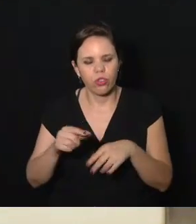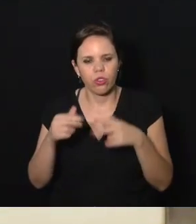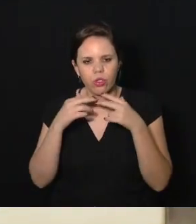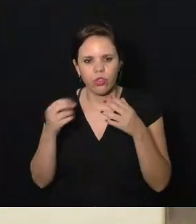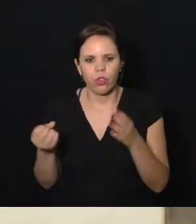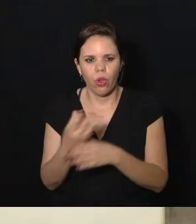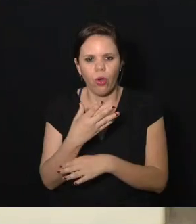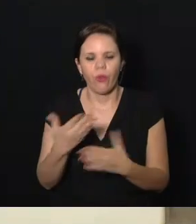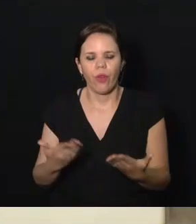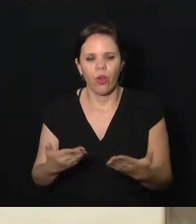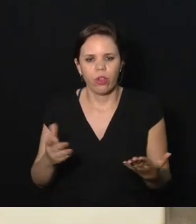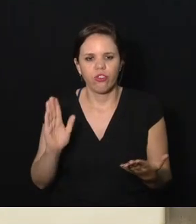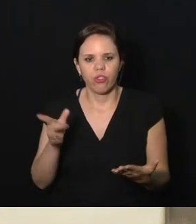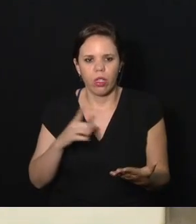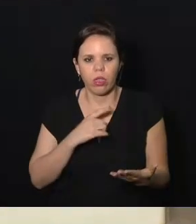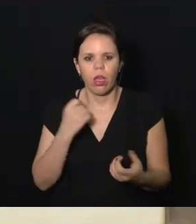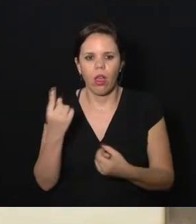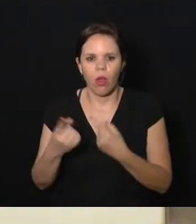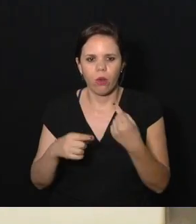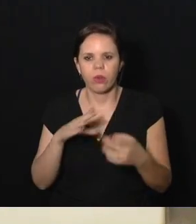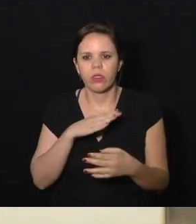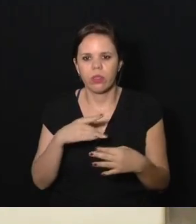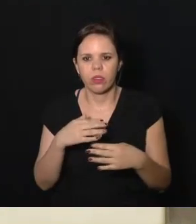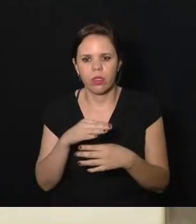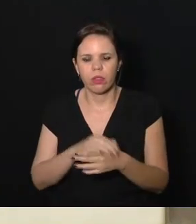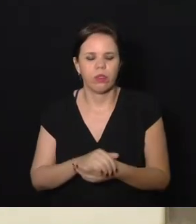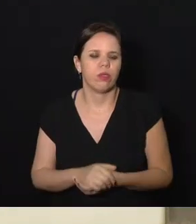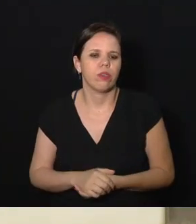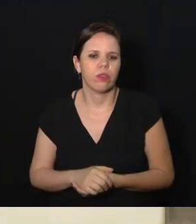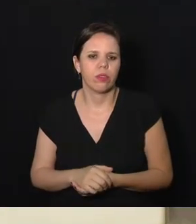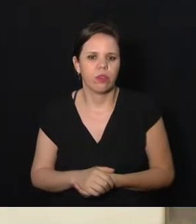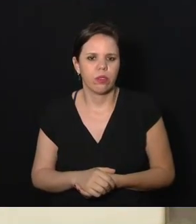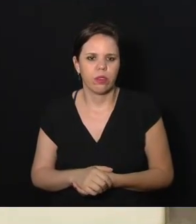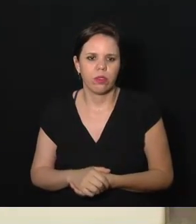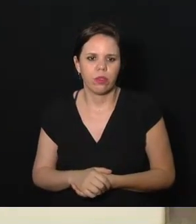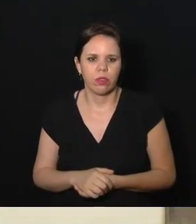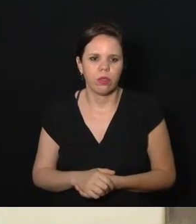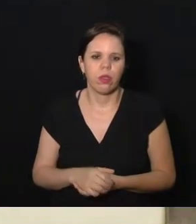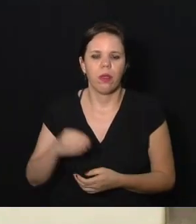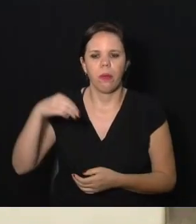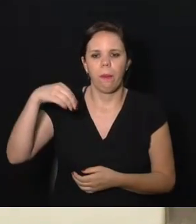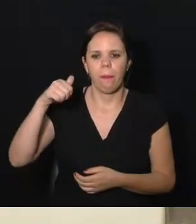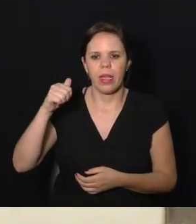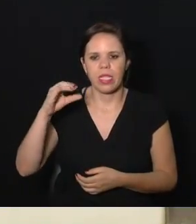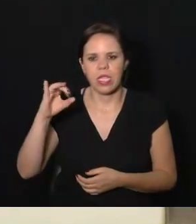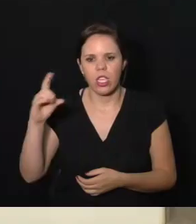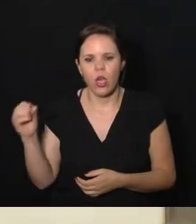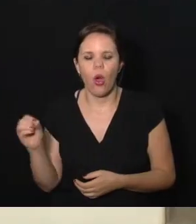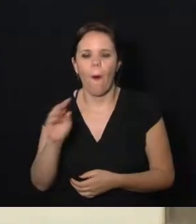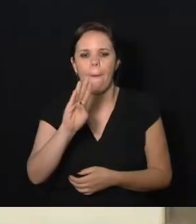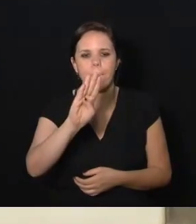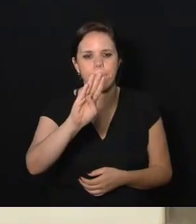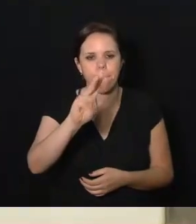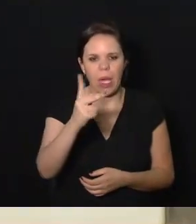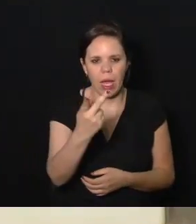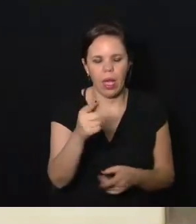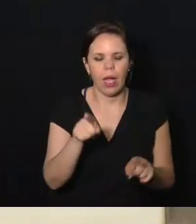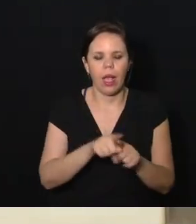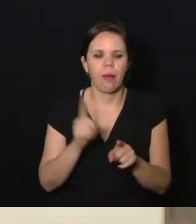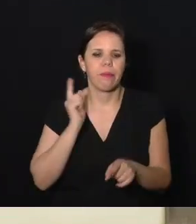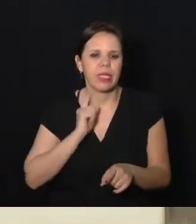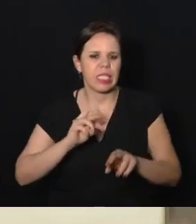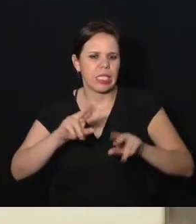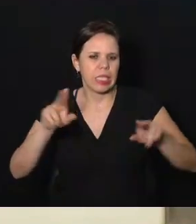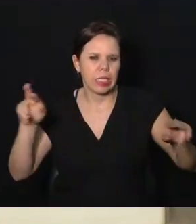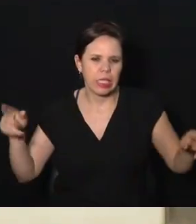uma legislação que nós já temos em algumas cidades, como Maceió, Belo Horizonte, né, Rondonópolis, no